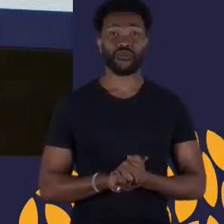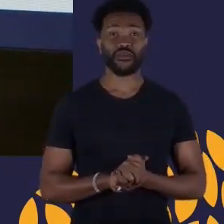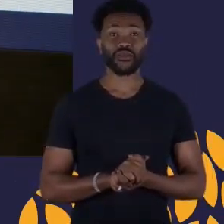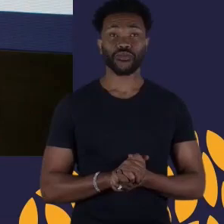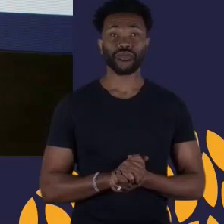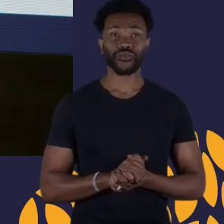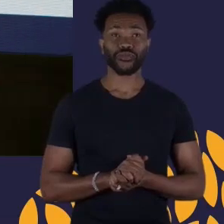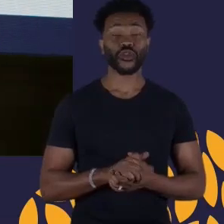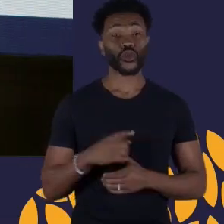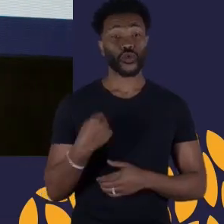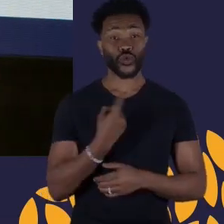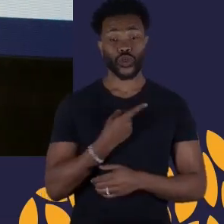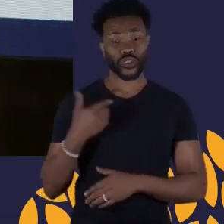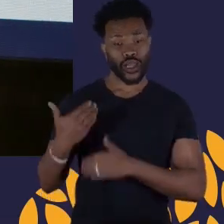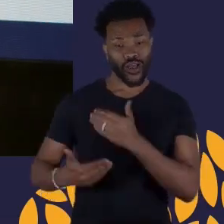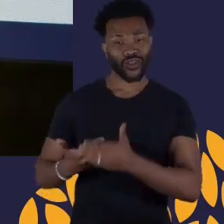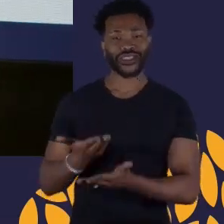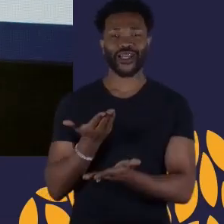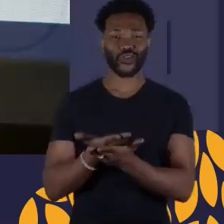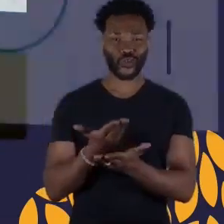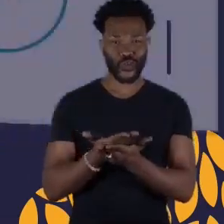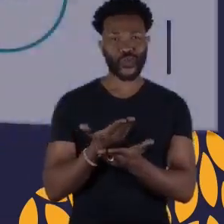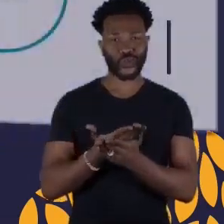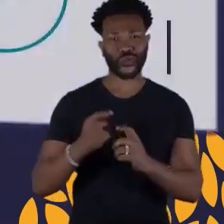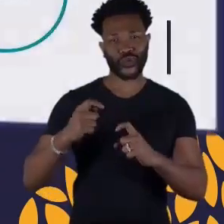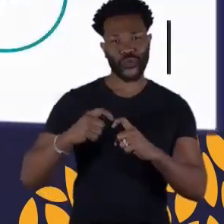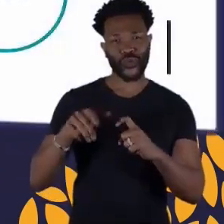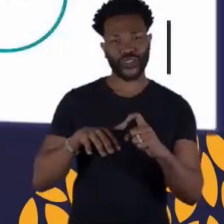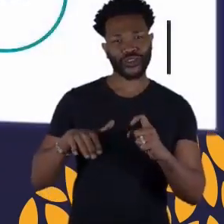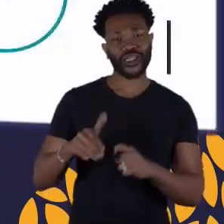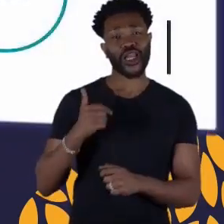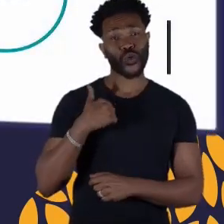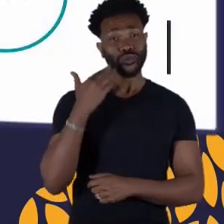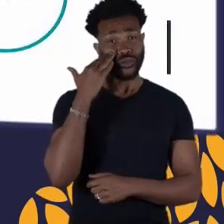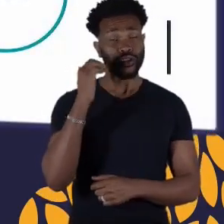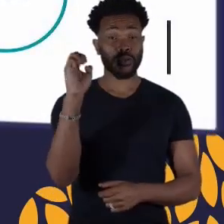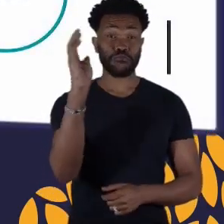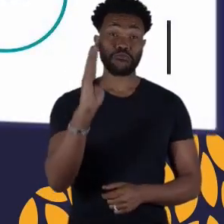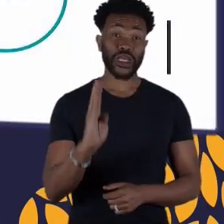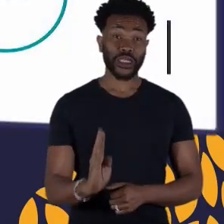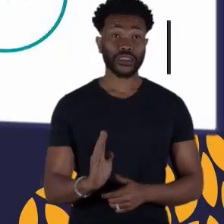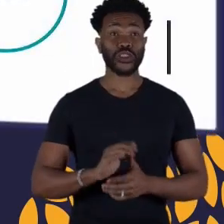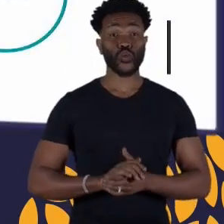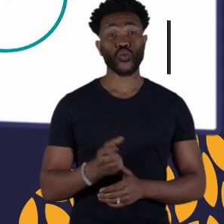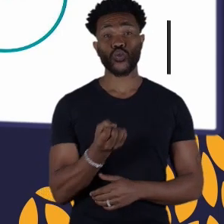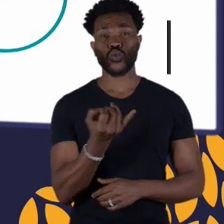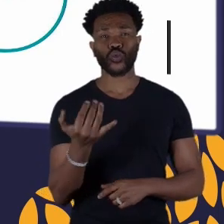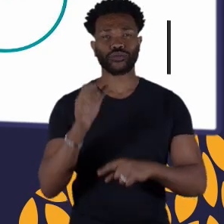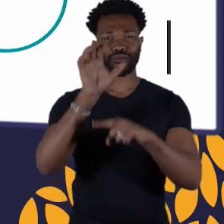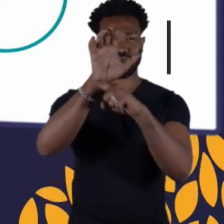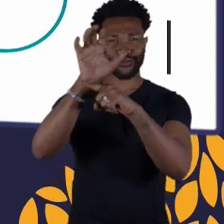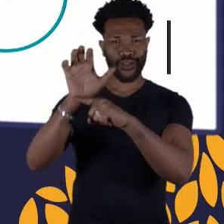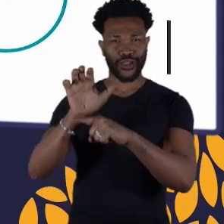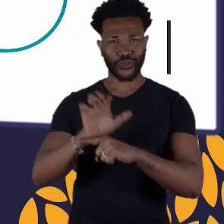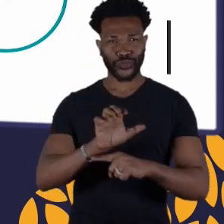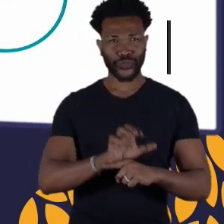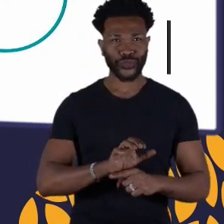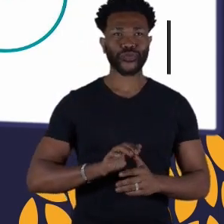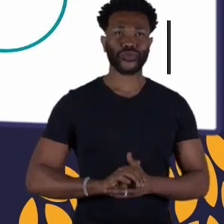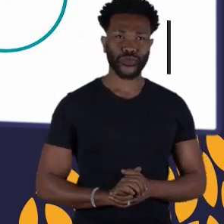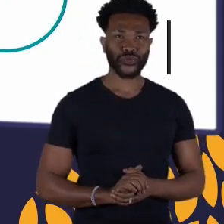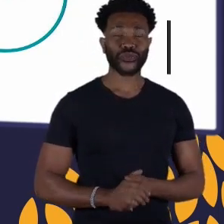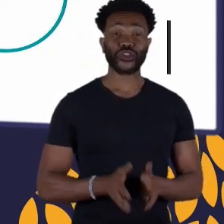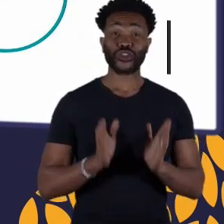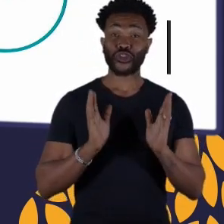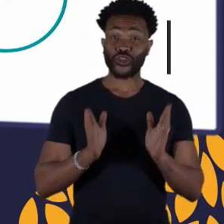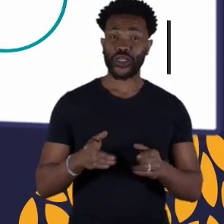temos que avançar em estudos clínicos. Eu sei que Brasil, alguns estados do Brasil estão mostrando a